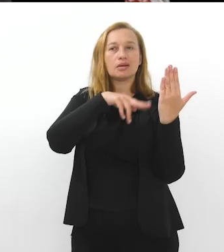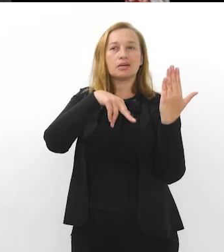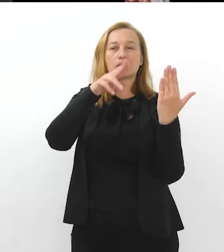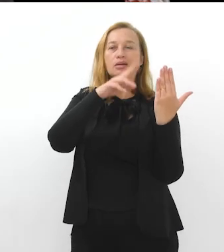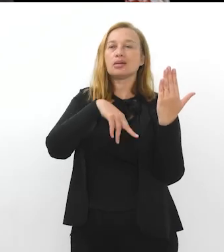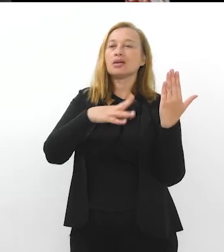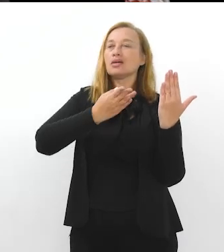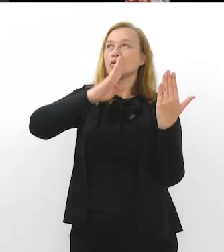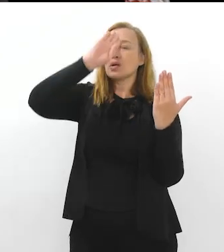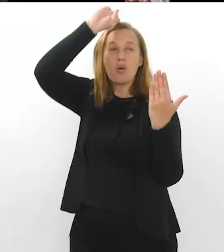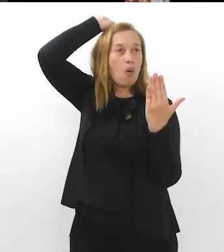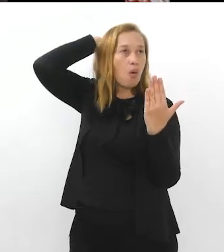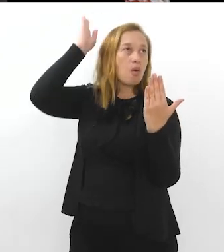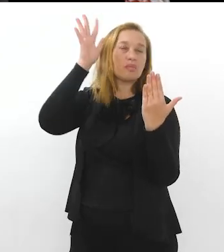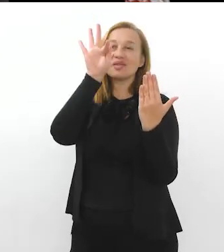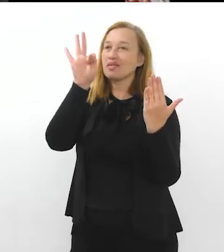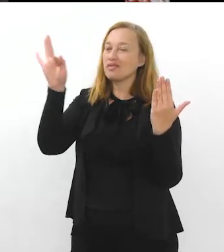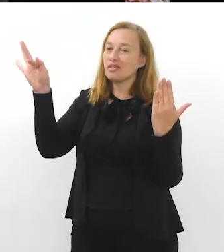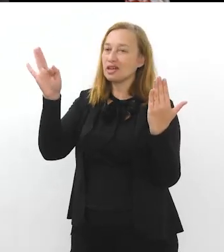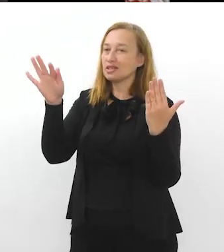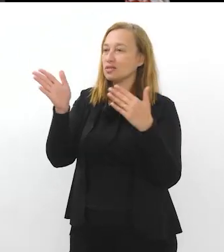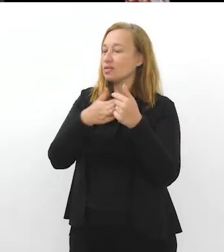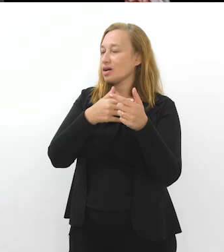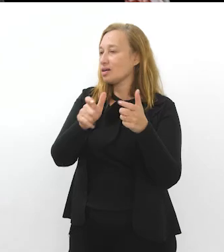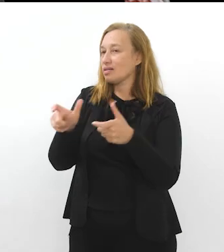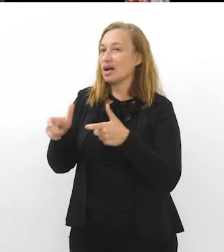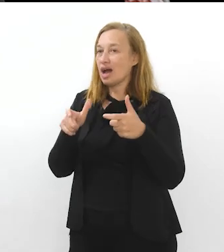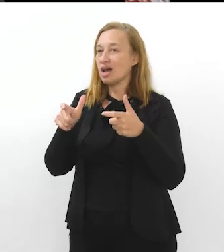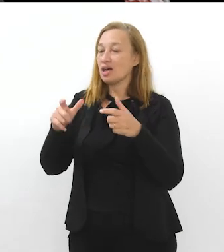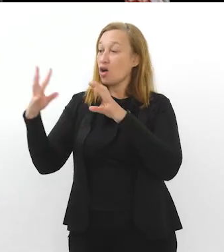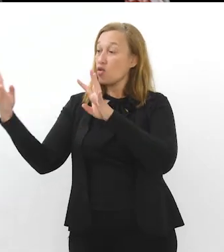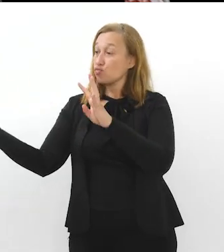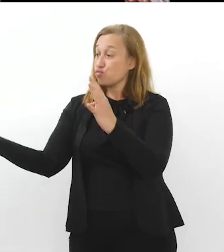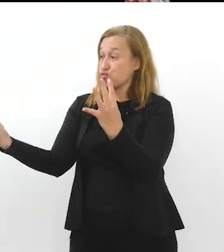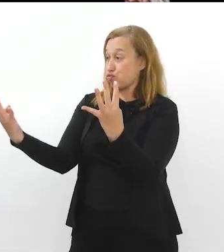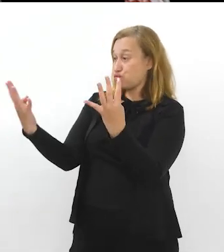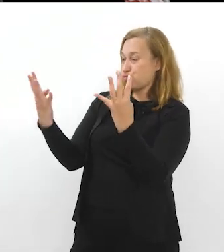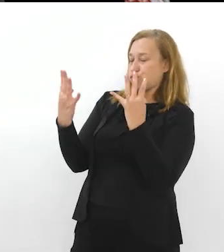que quando você coloca o seu cavaletezinho ali e você pintando aí